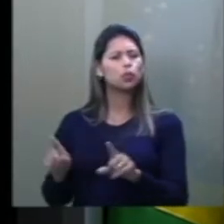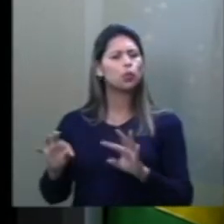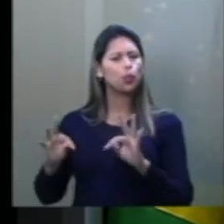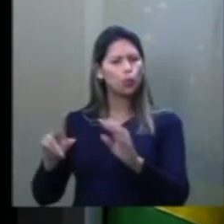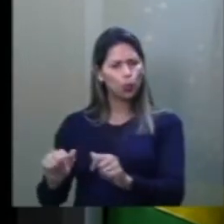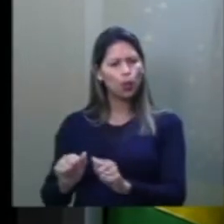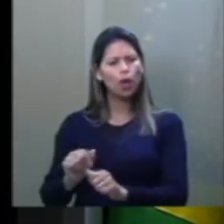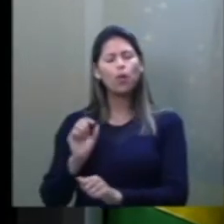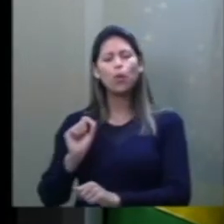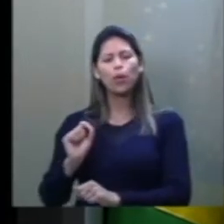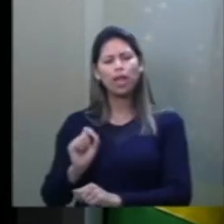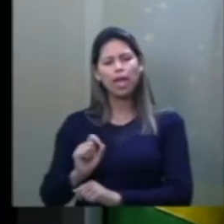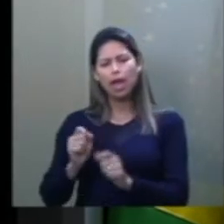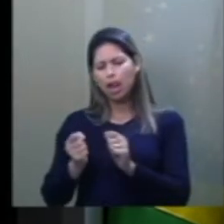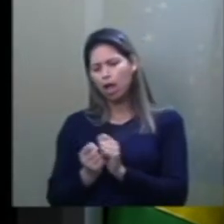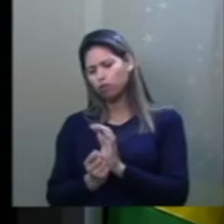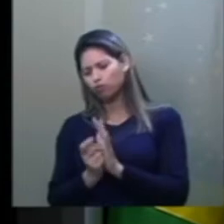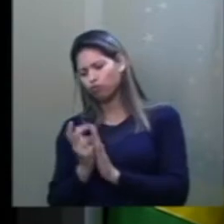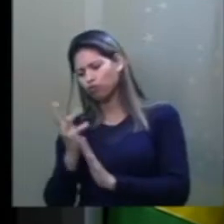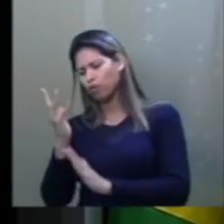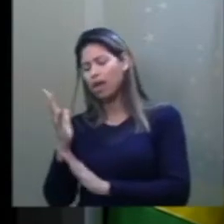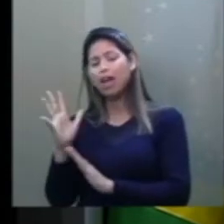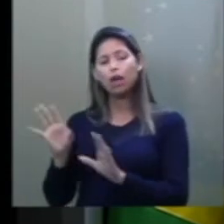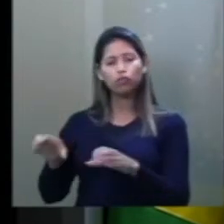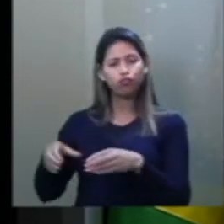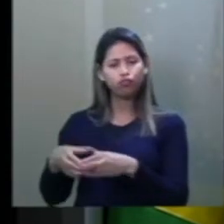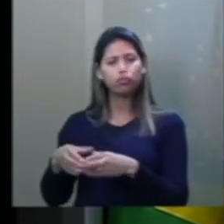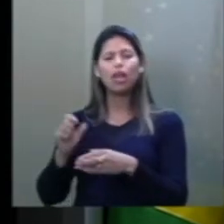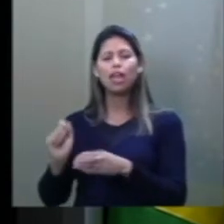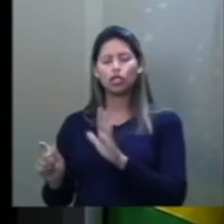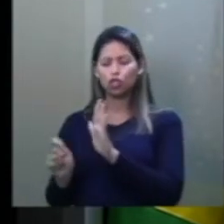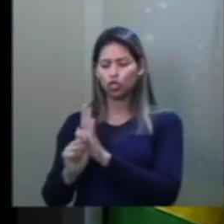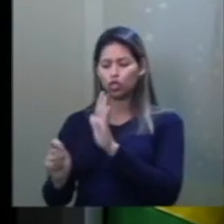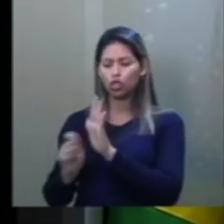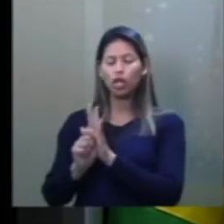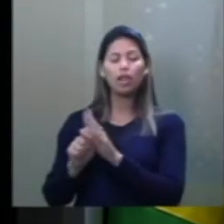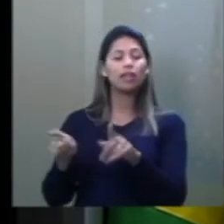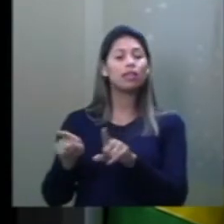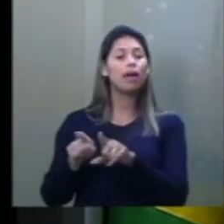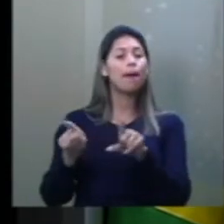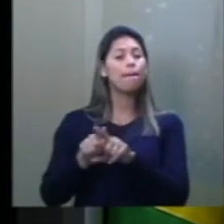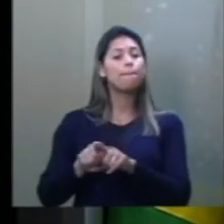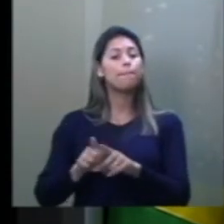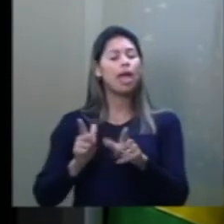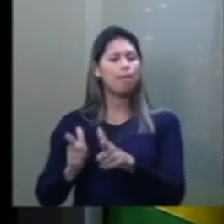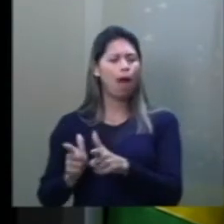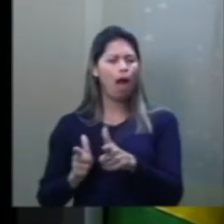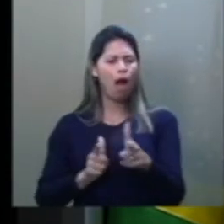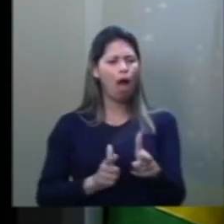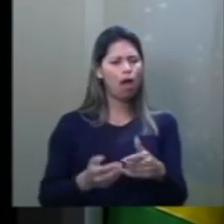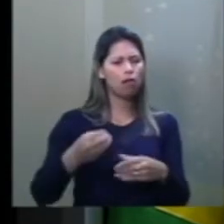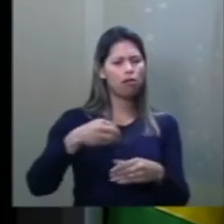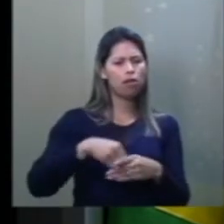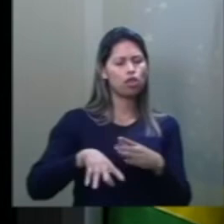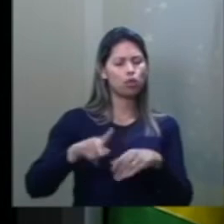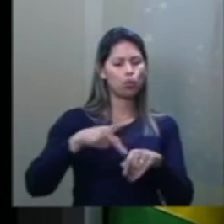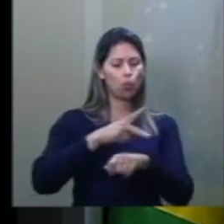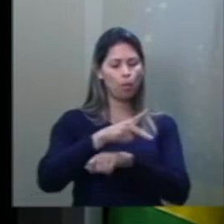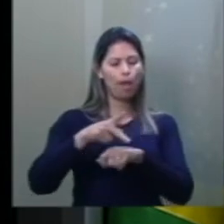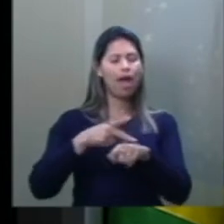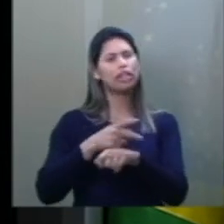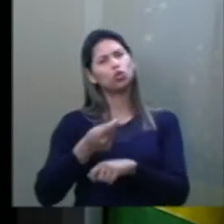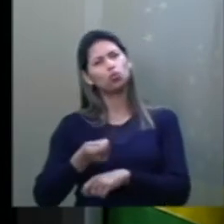pela intensa quantidade de drogas e armas que ingressam no país, movimentando cifras que chegam a quase